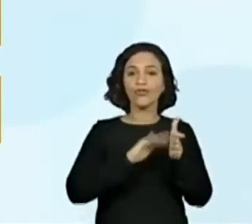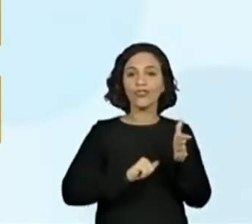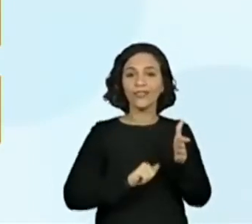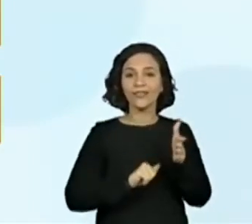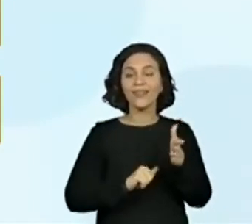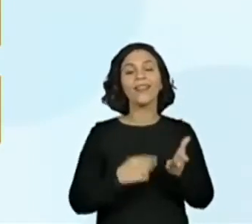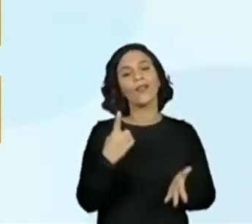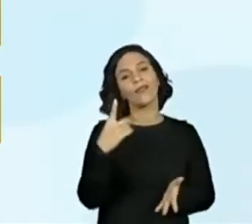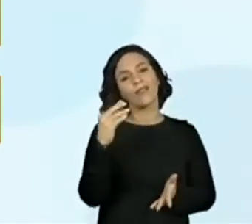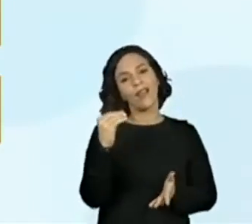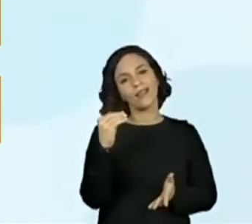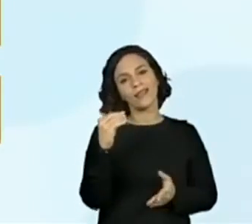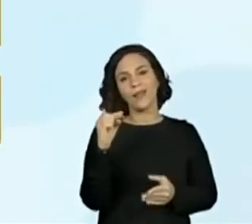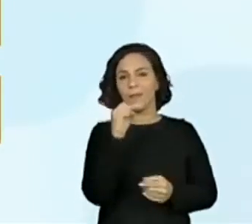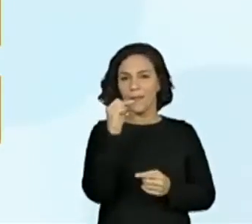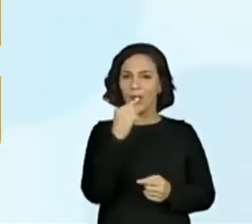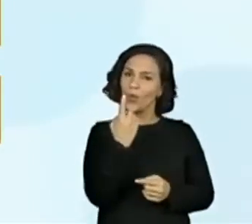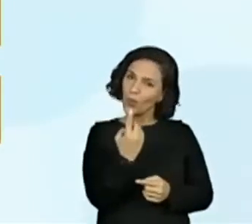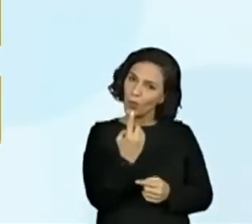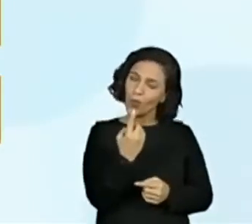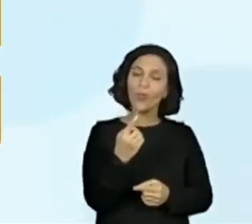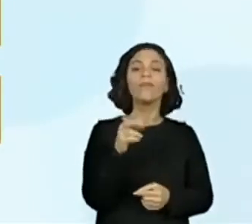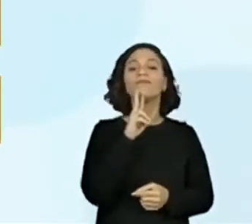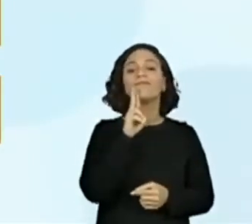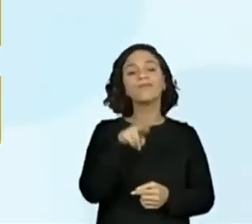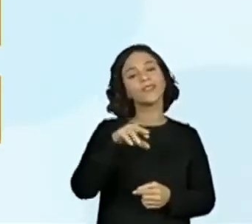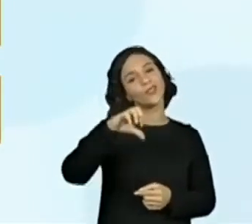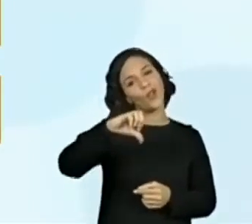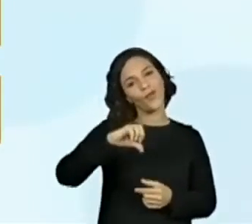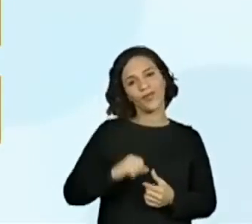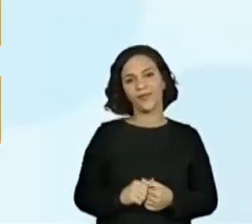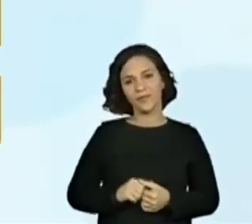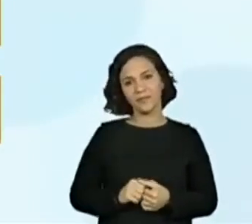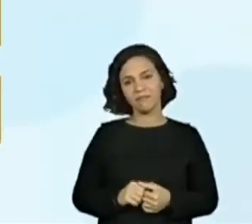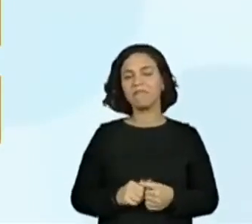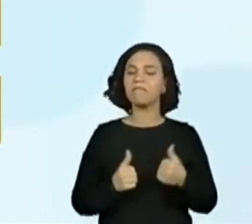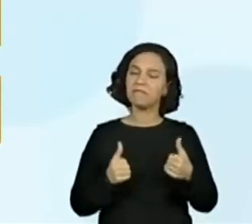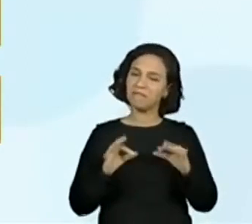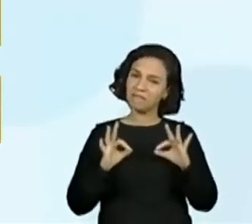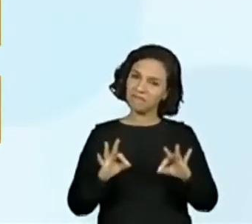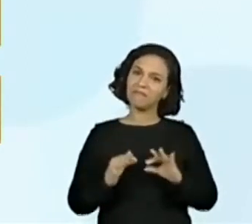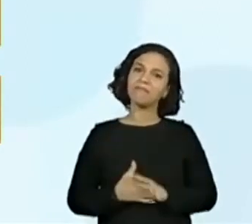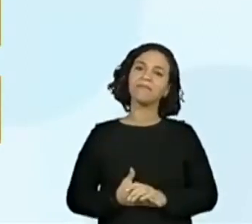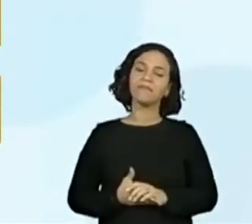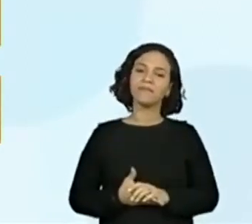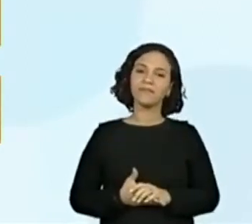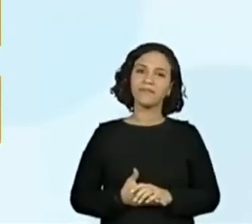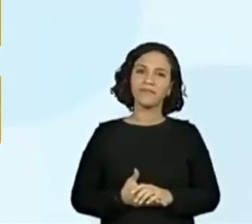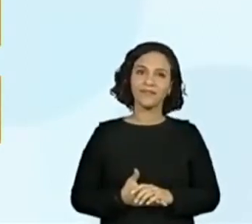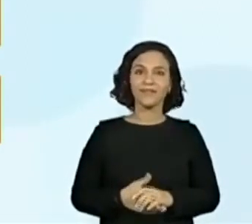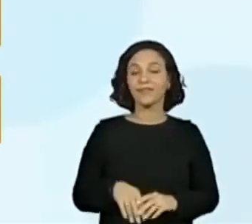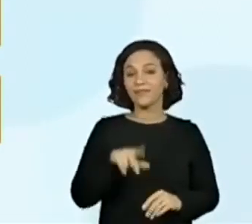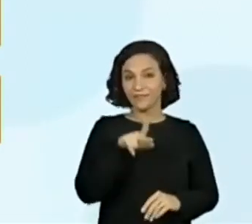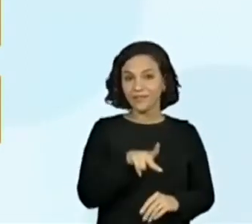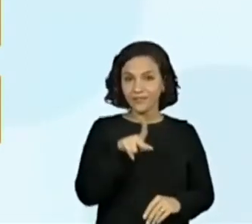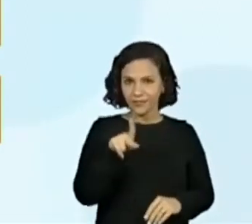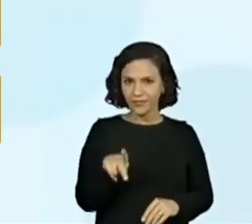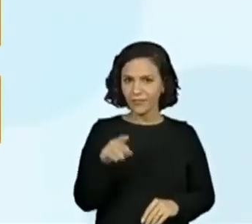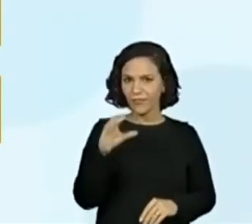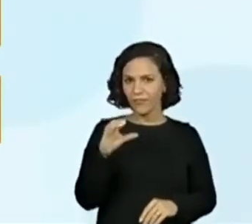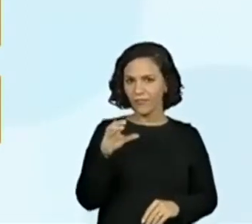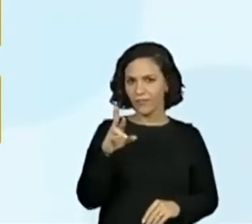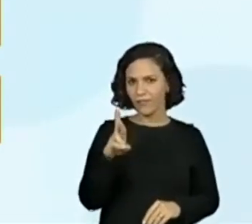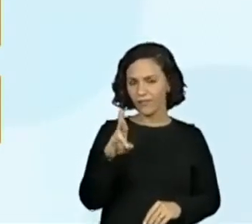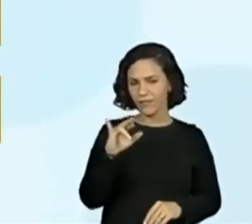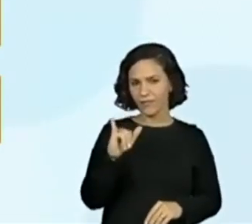10 menos 1 é igual a 9. Isso mesmo. Professora Cristina falou para a gente